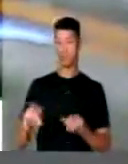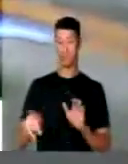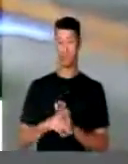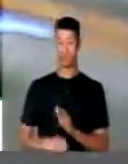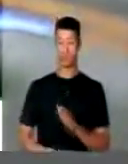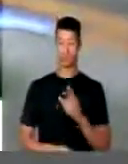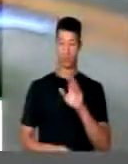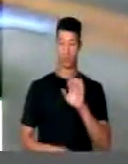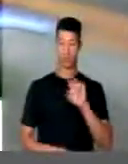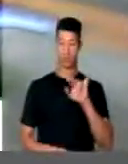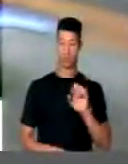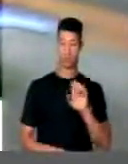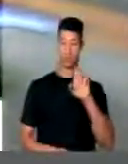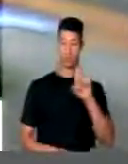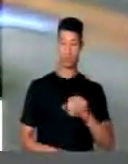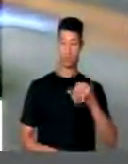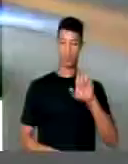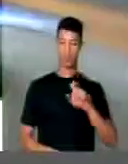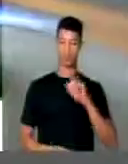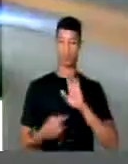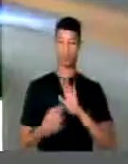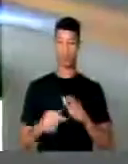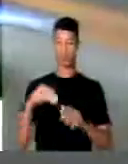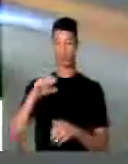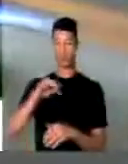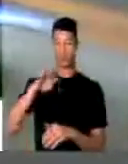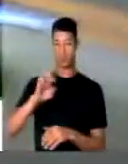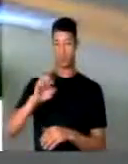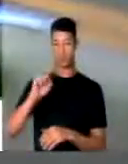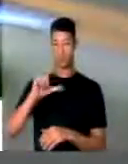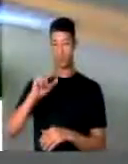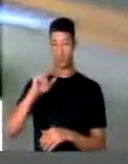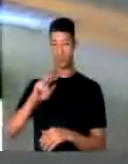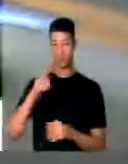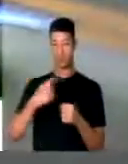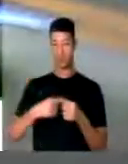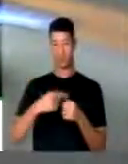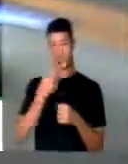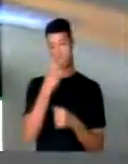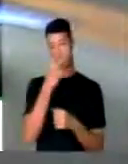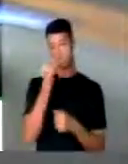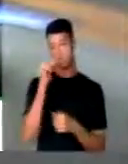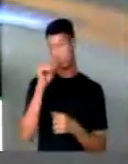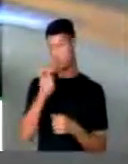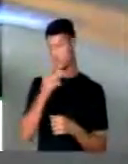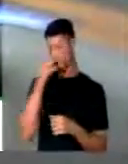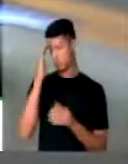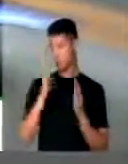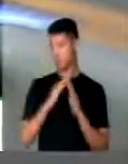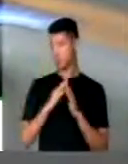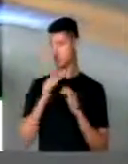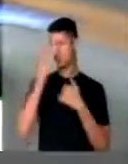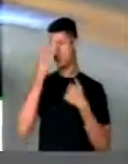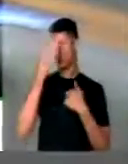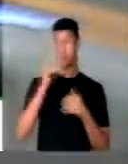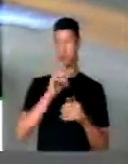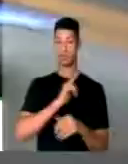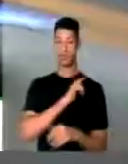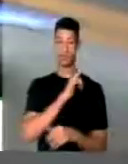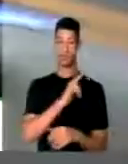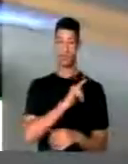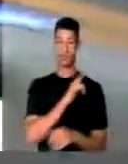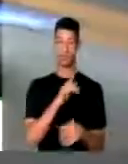publicado na revista Exame, que mostra que em Montes Claros, entre as cidades acima de 200 mil habitantes, graças à